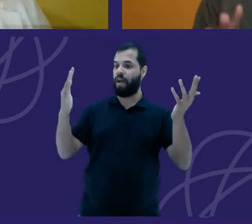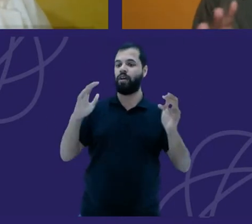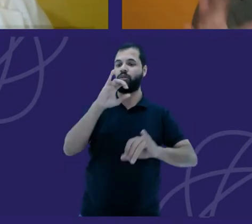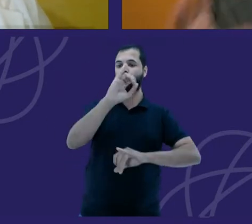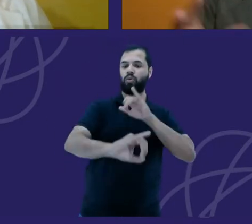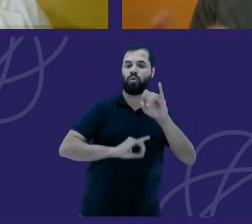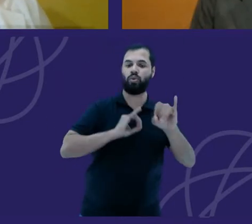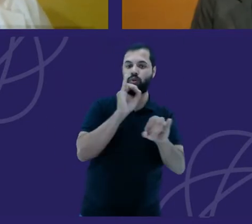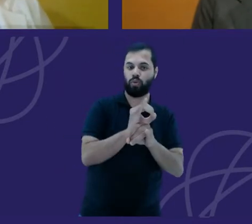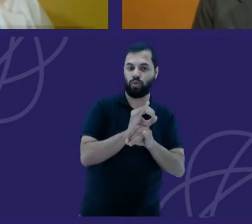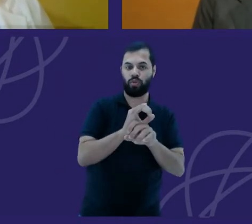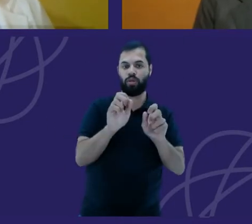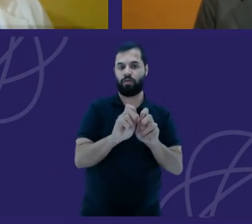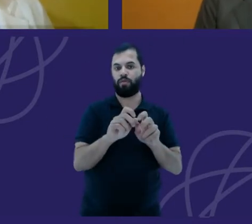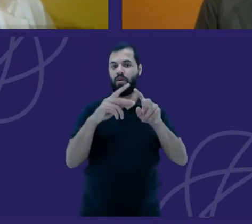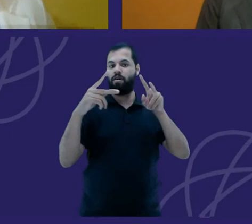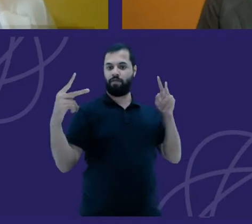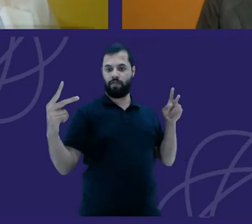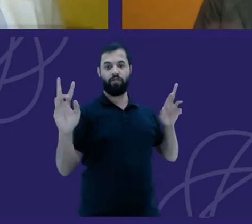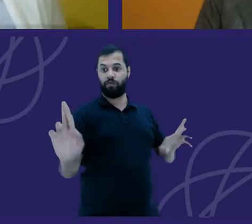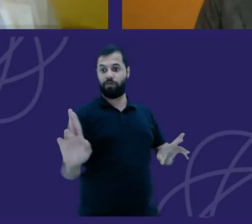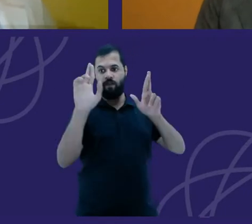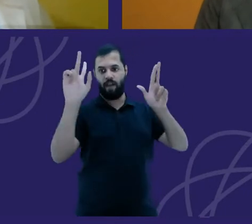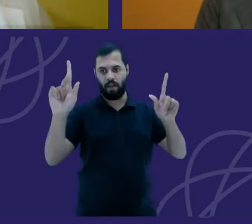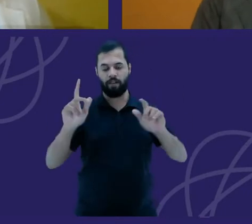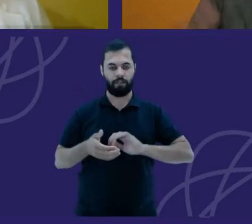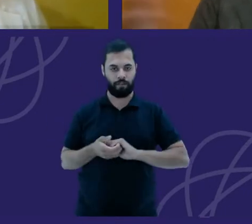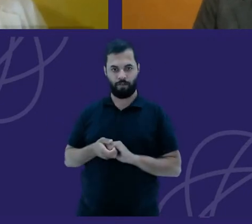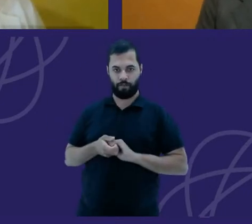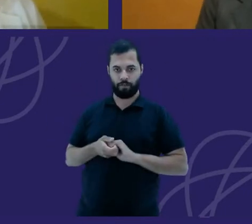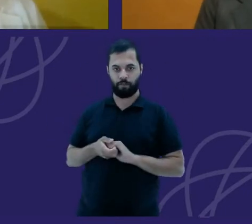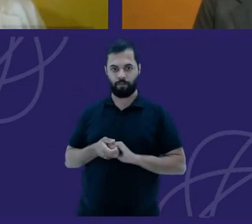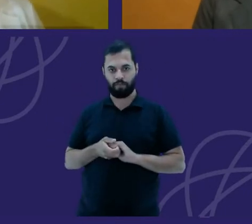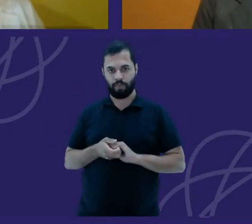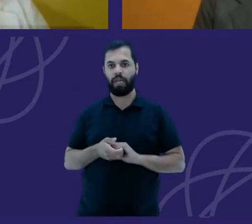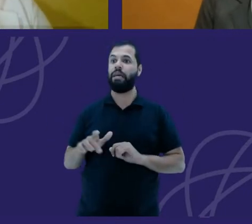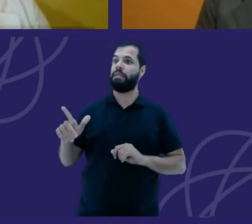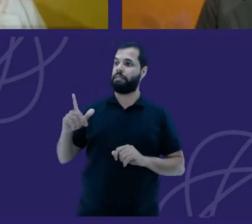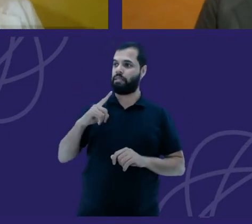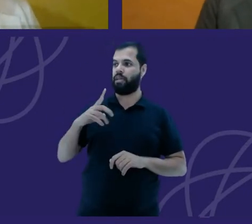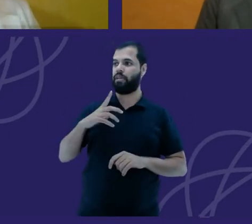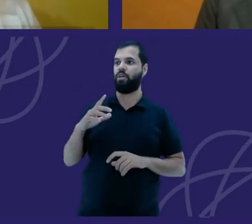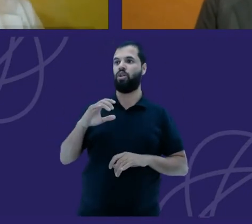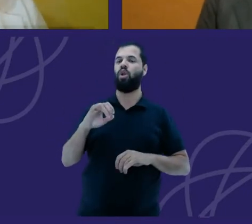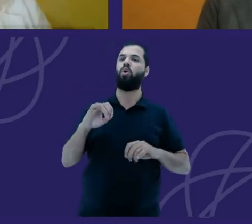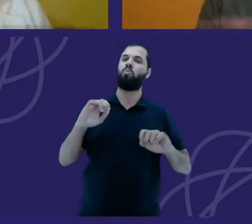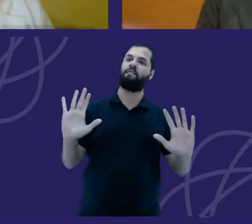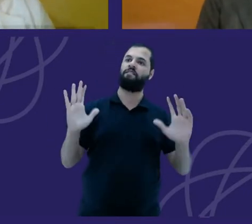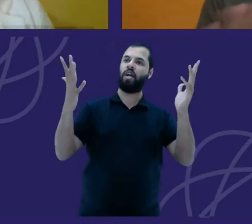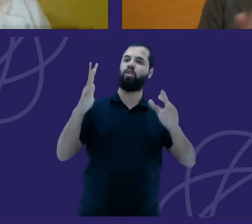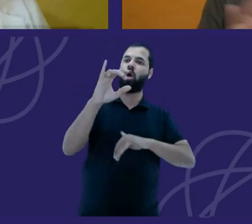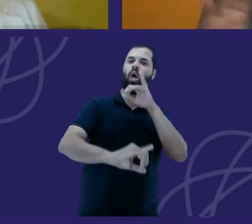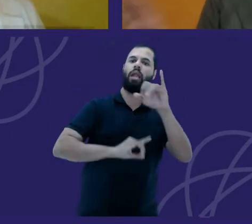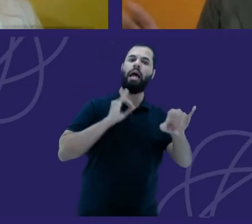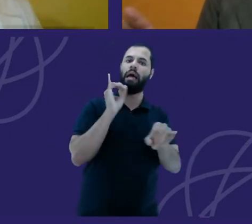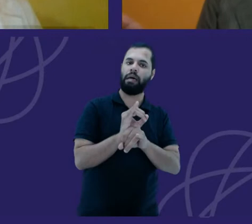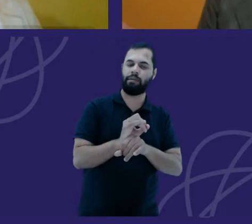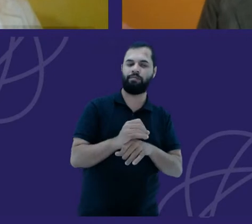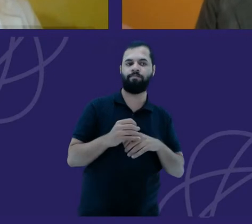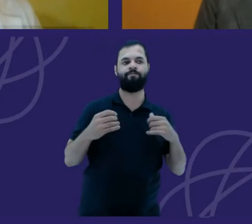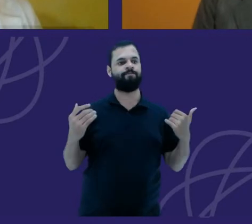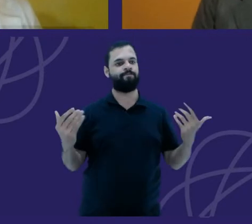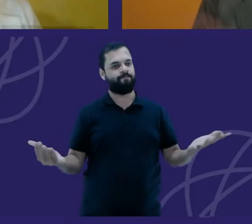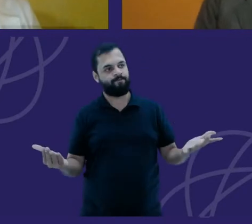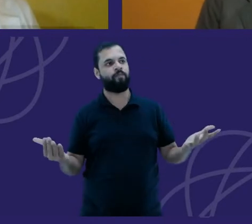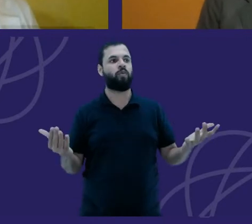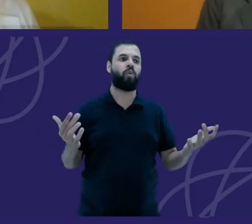coisas bastante diferentes, né? E existem desvantagens de um evento online, é óbvio. A mais clara